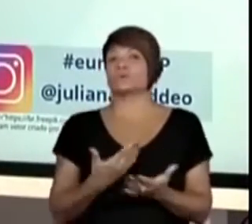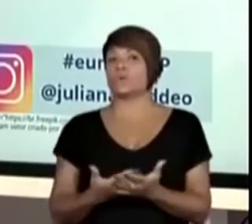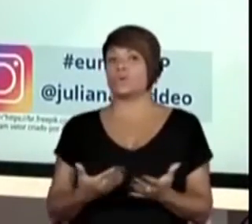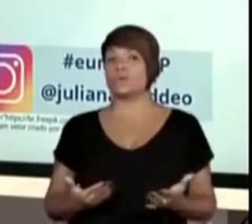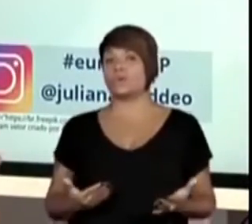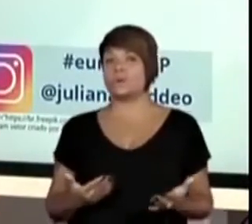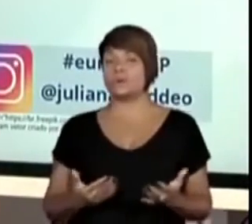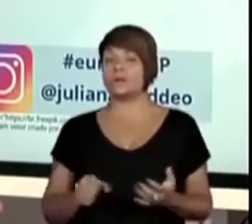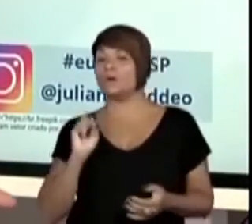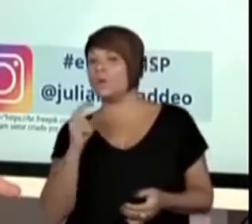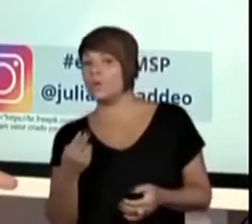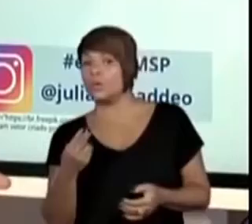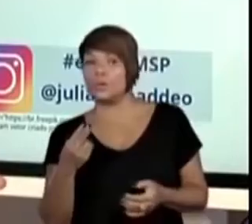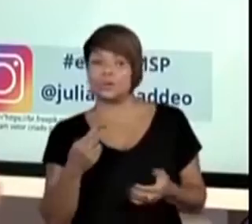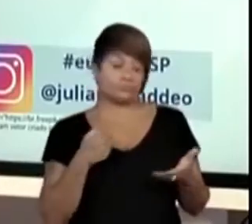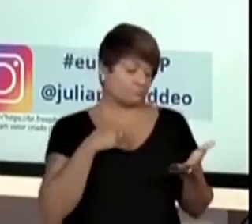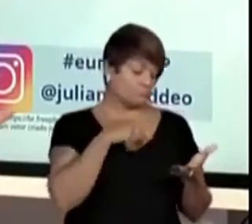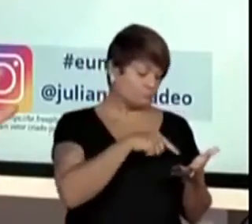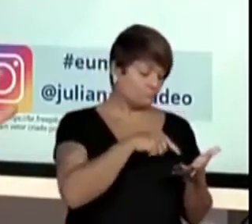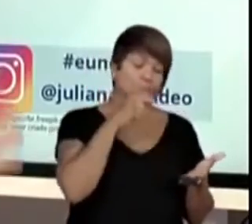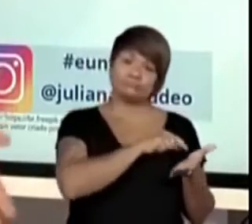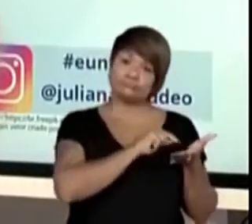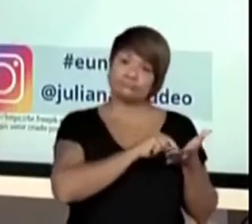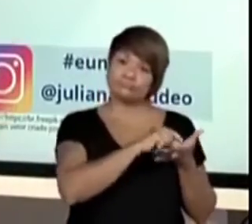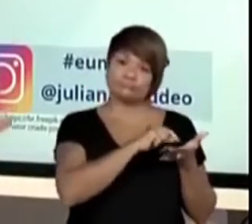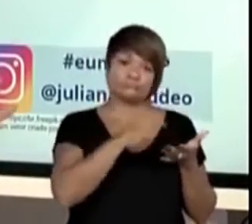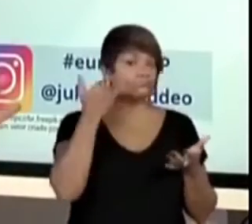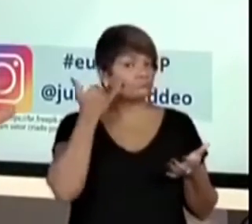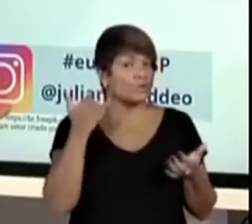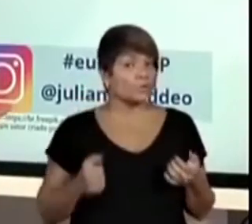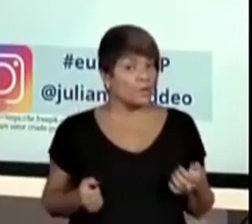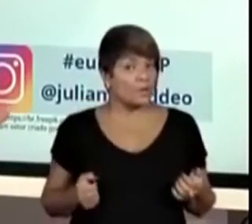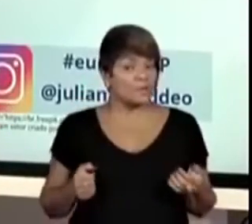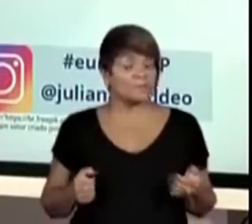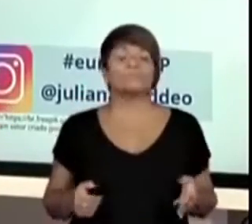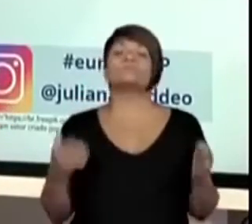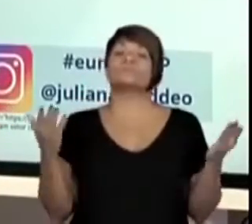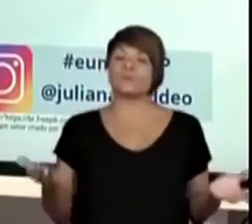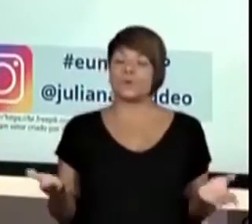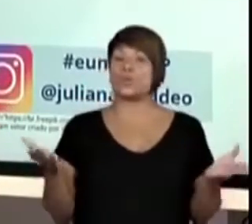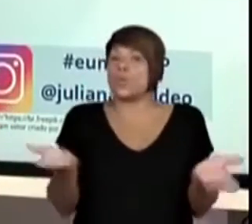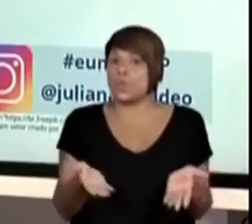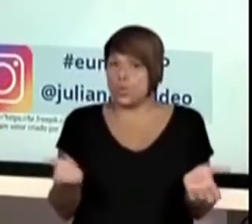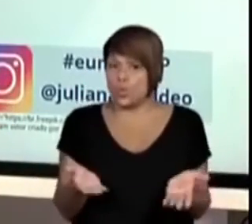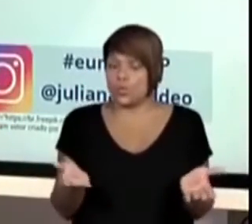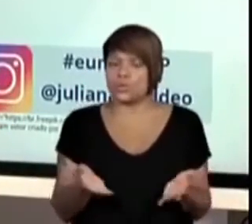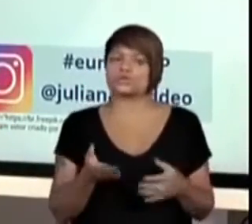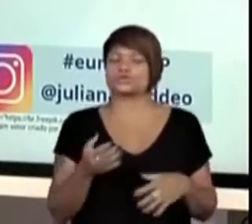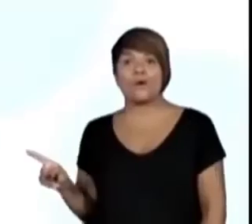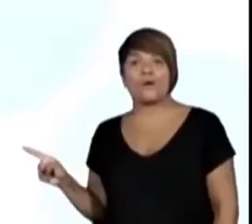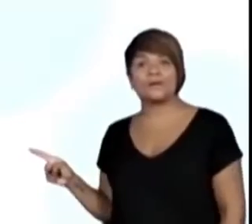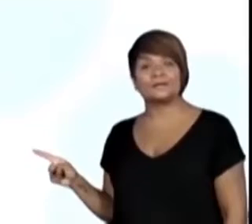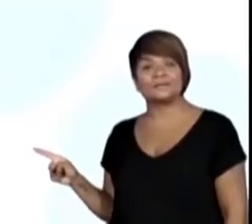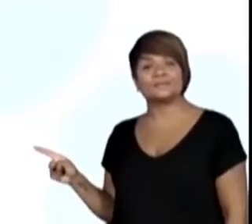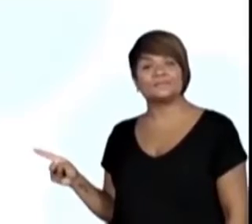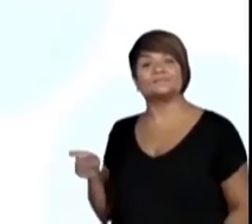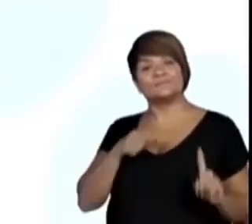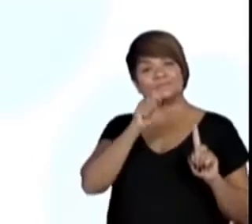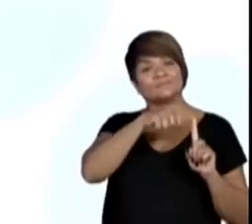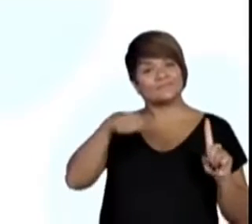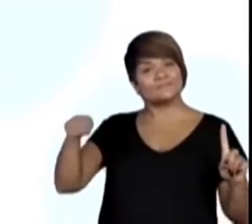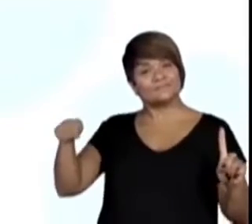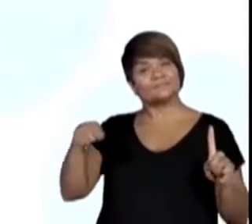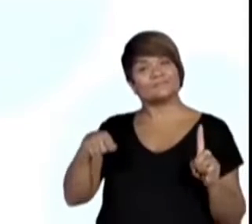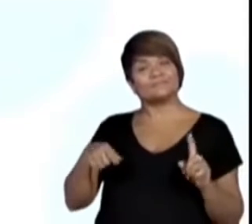escola, no celular... Então, hoje nós vamos falar e trabalhar com ele, tá bom? Aí na